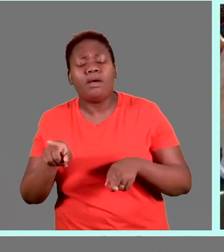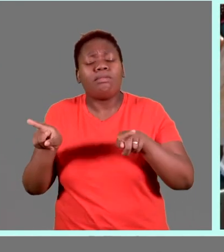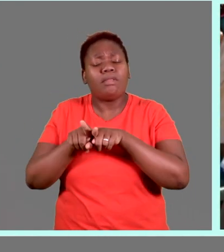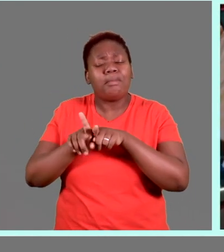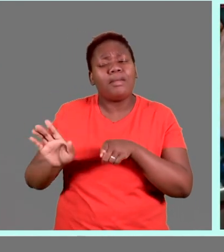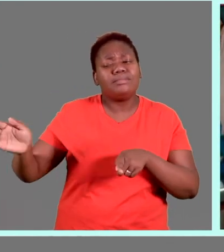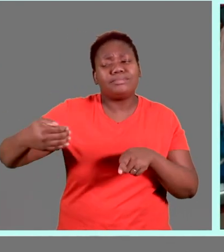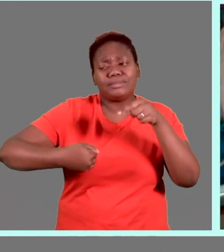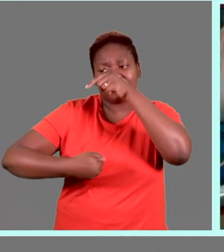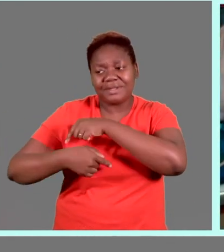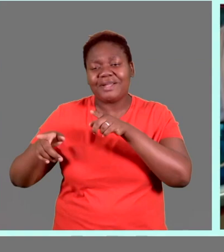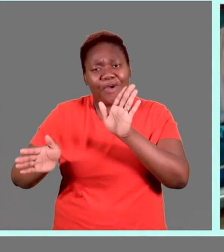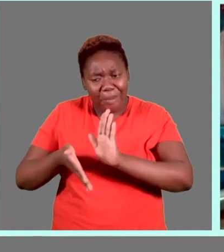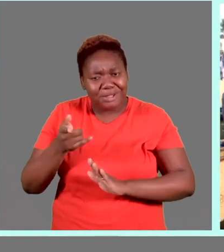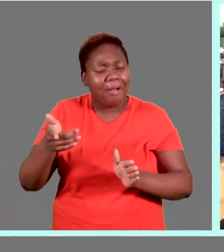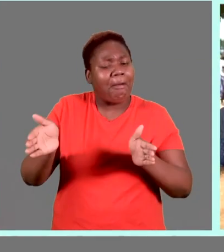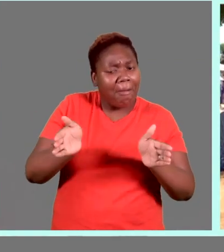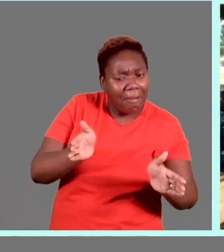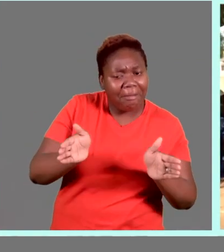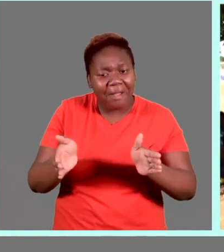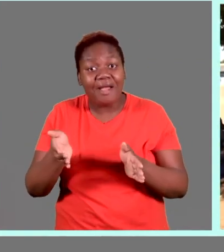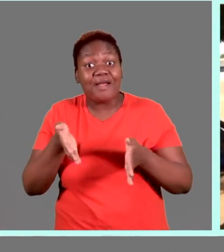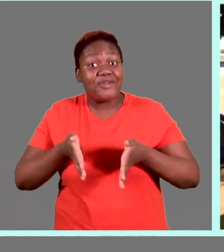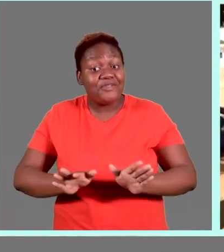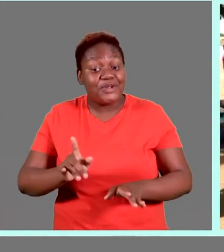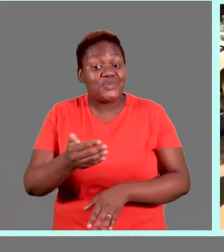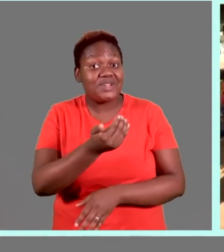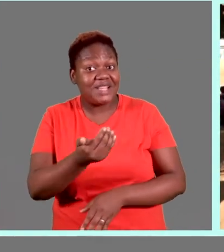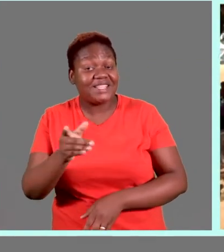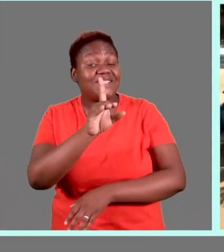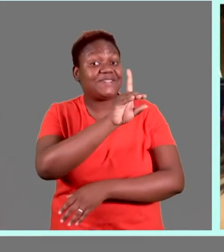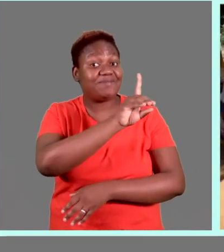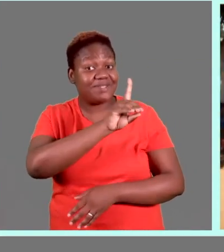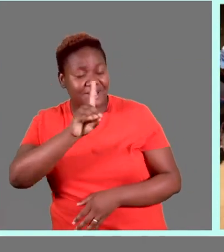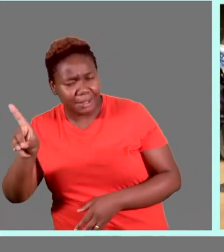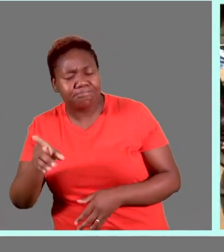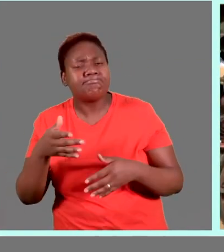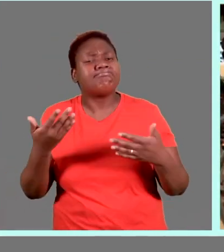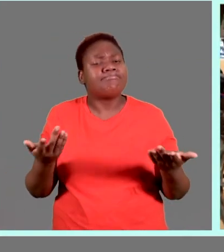filhos, depois que a sua esposa o solicitou. Ele conta como tudo aconteceu.